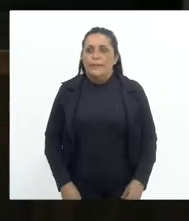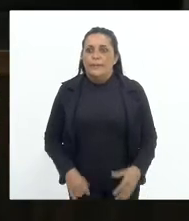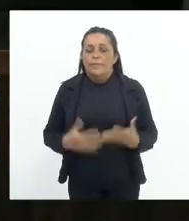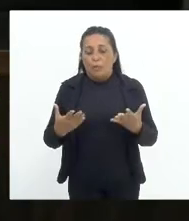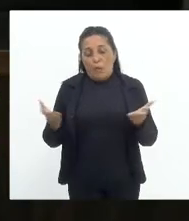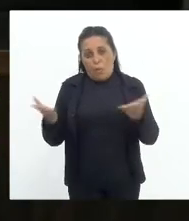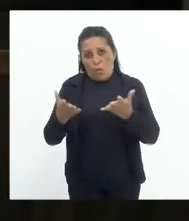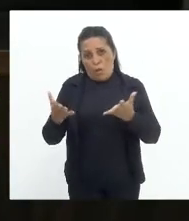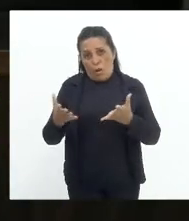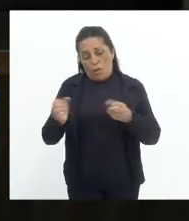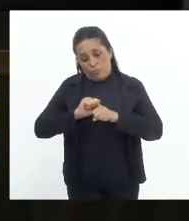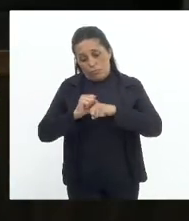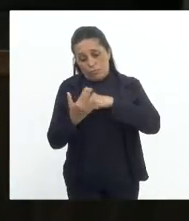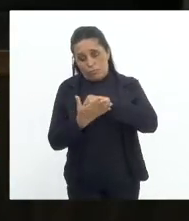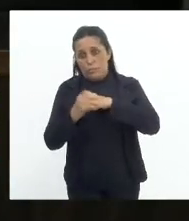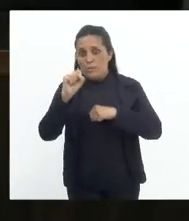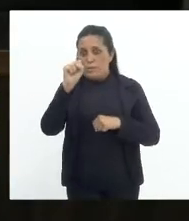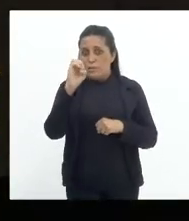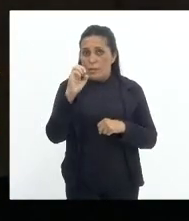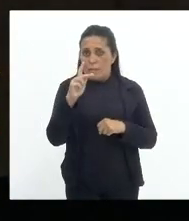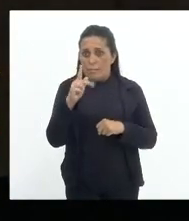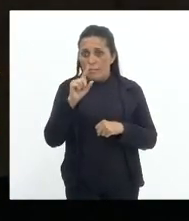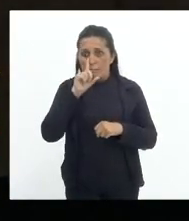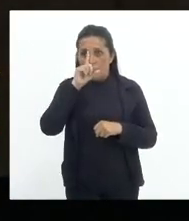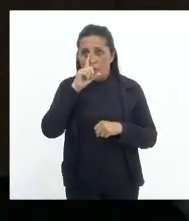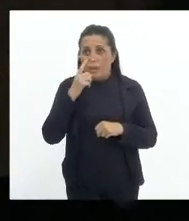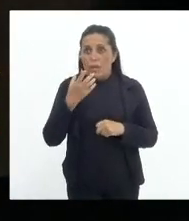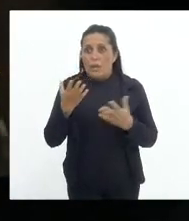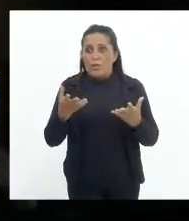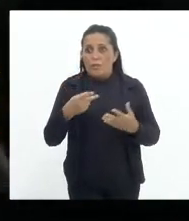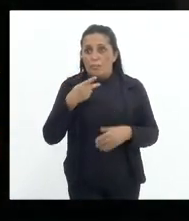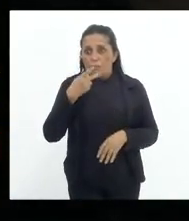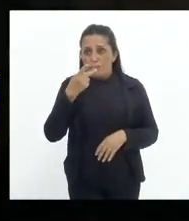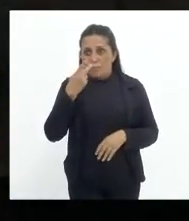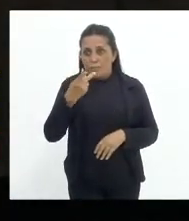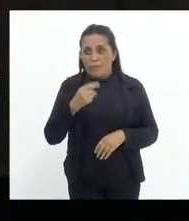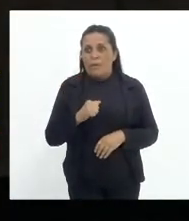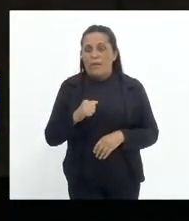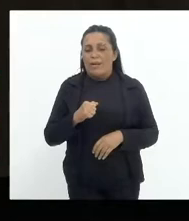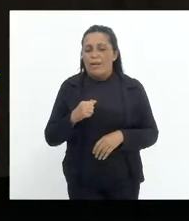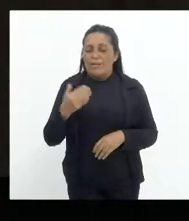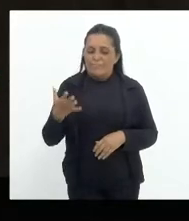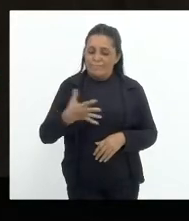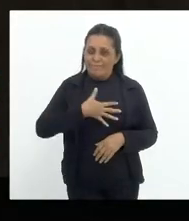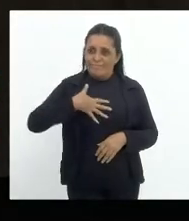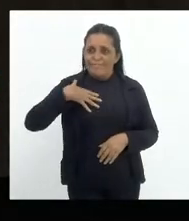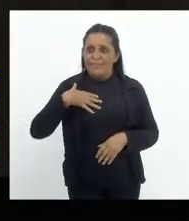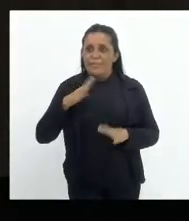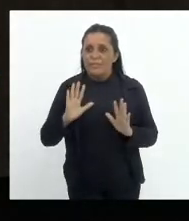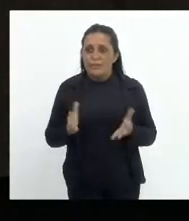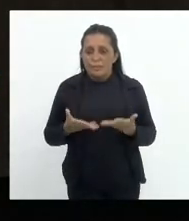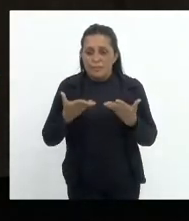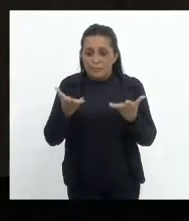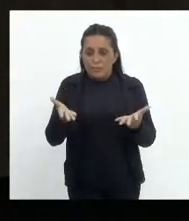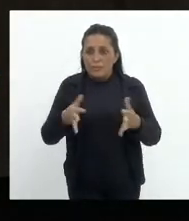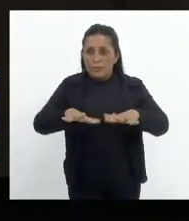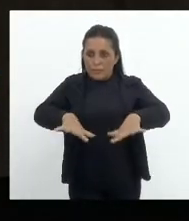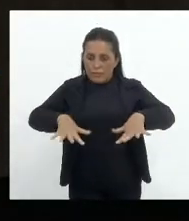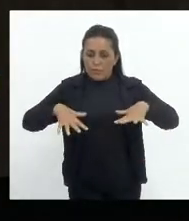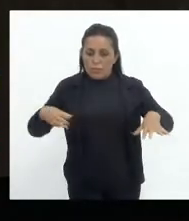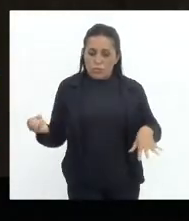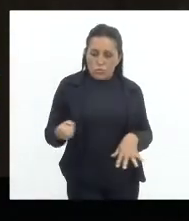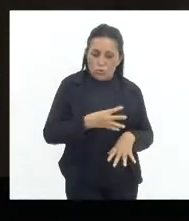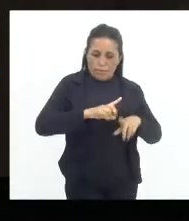ele tem que eu posso dizer os agraciados que as entregas só ocorrerão